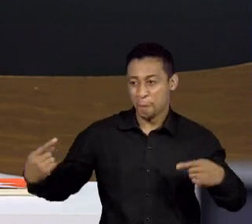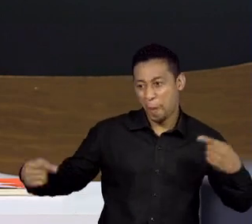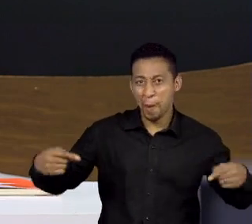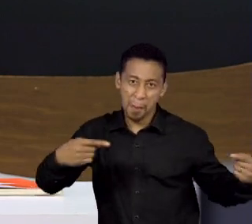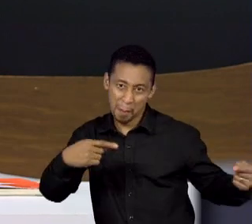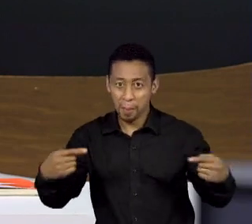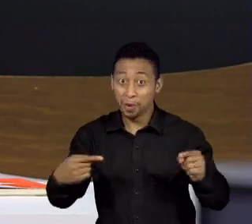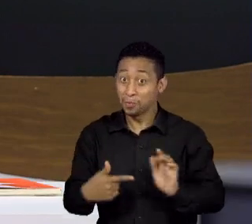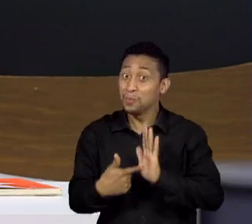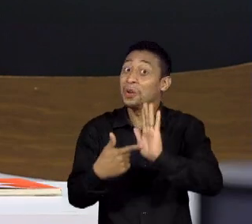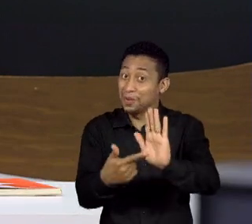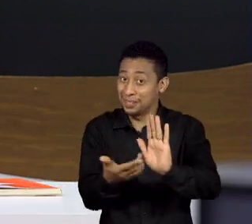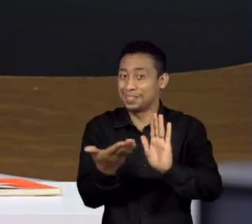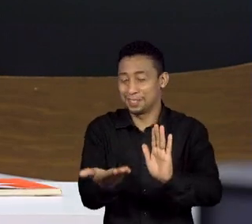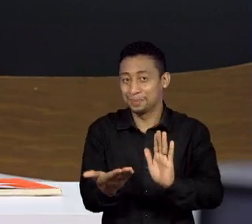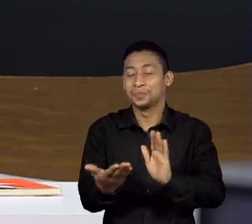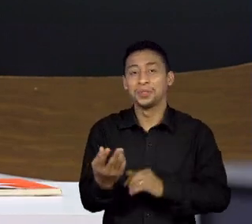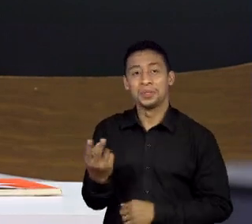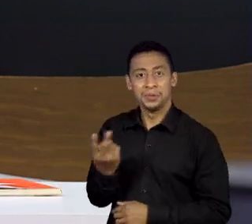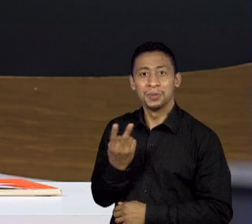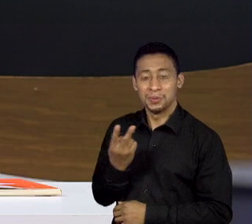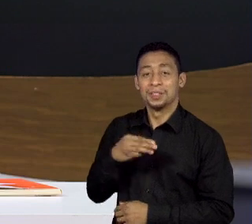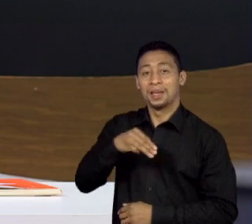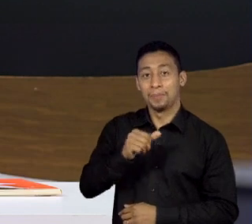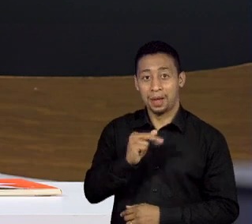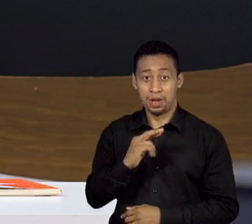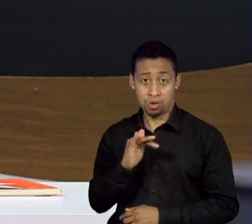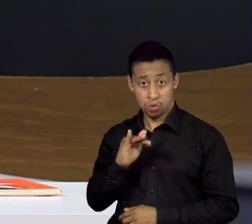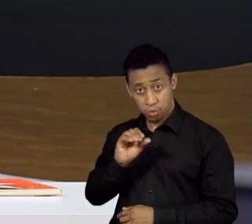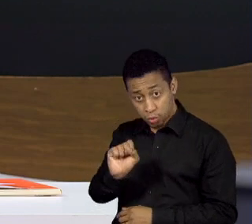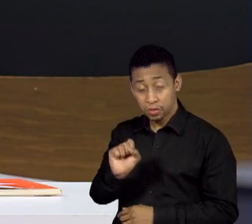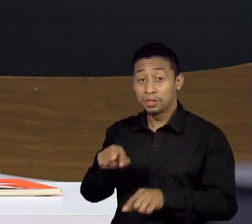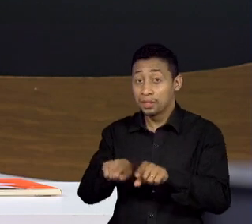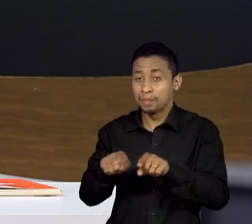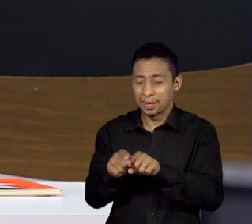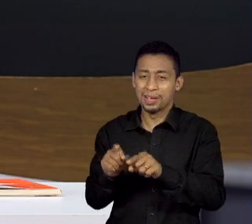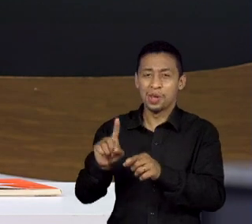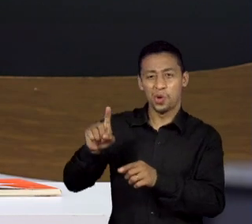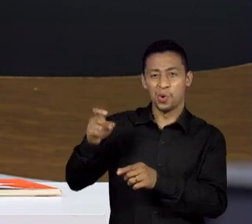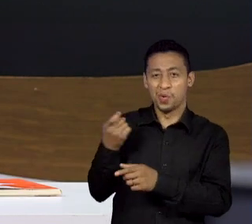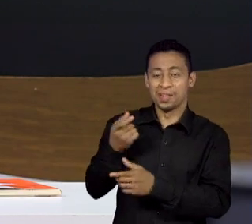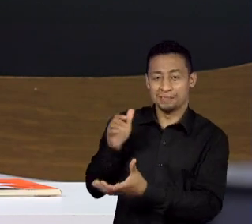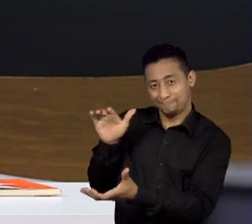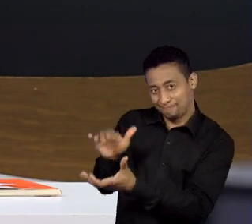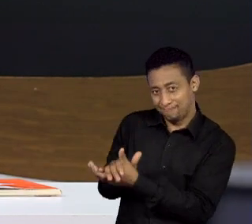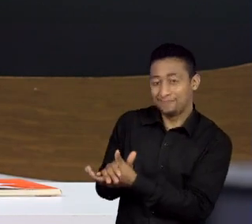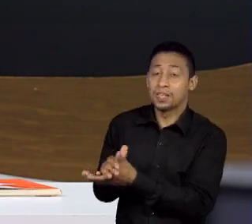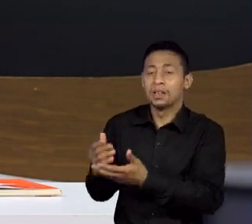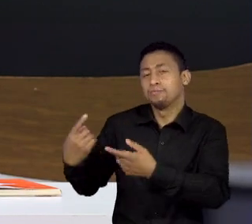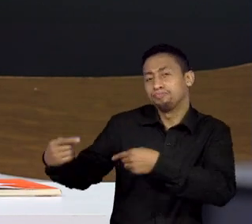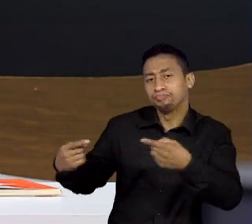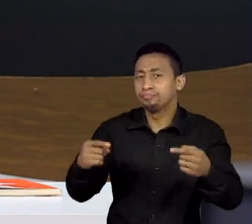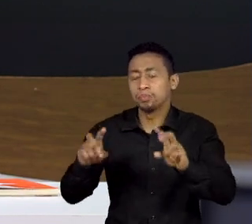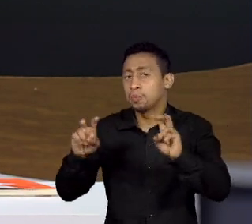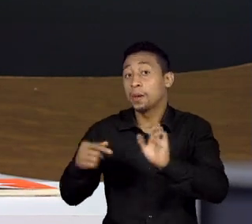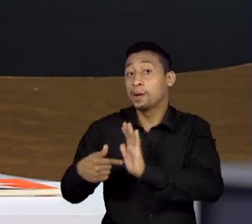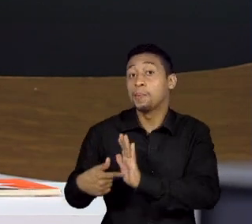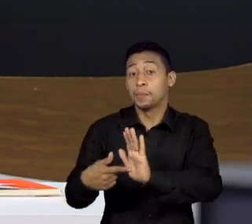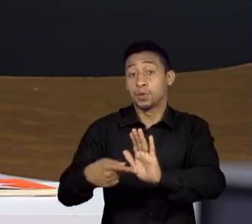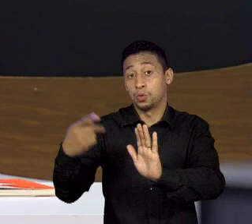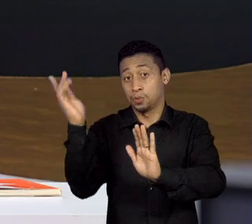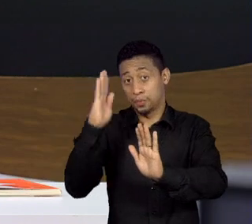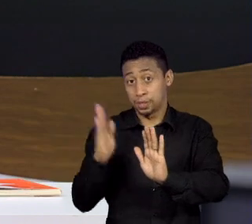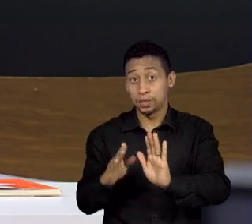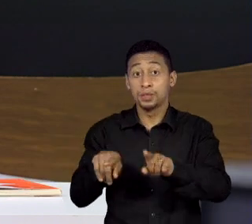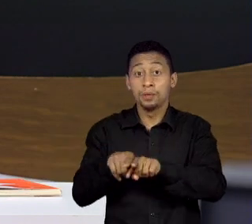Paula, colegas e um ex-casal, discutem em paralelo os grandes temas da política nacional, o papel